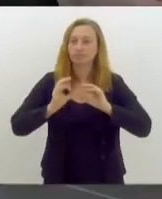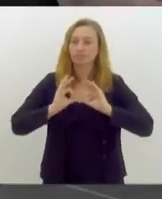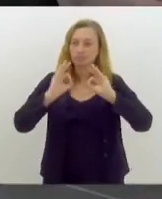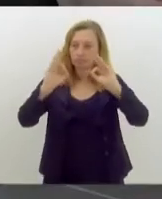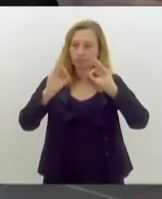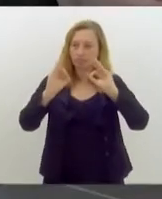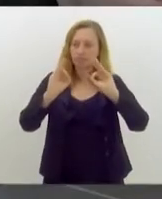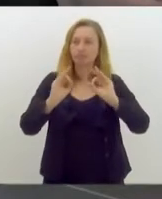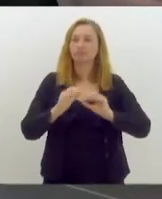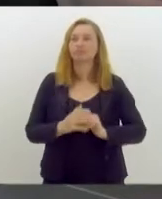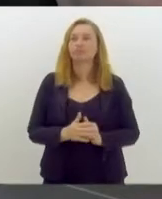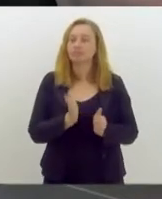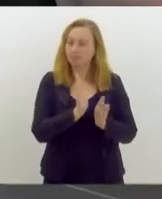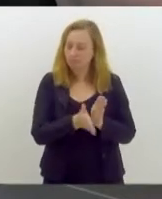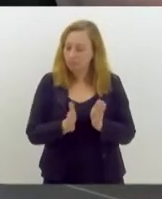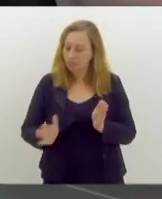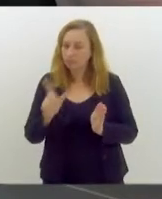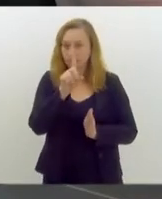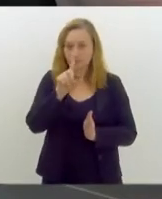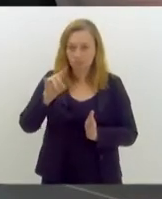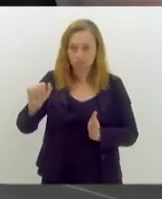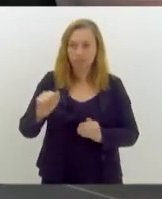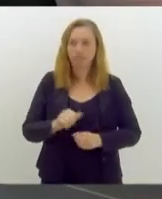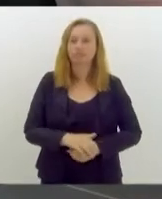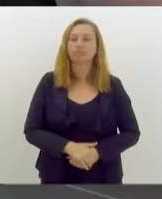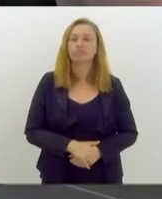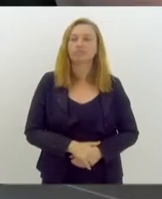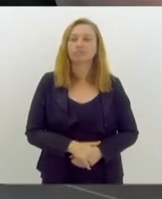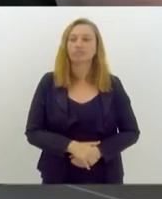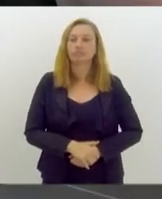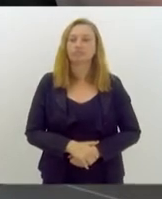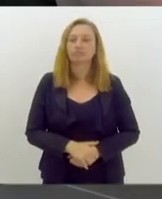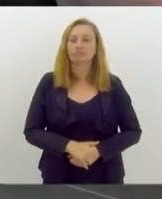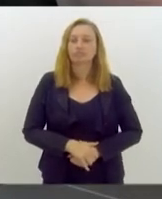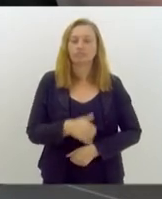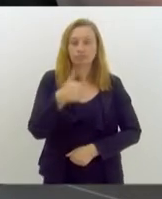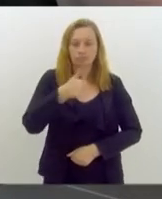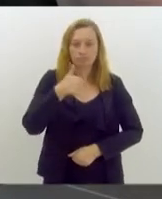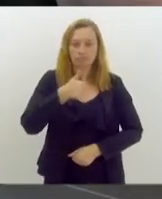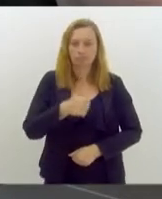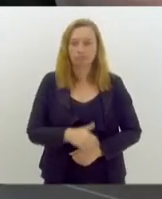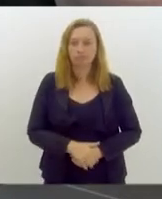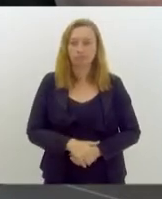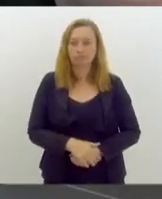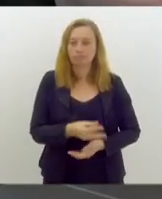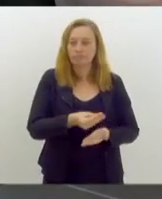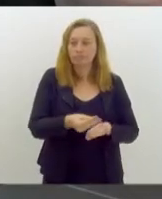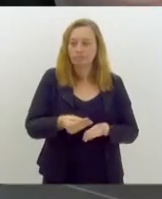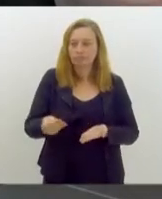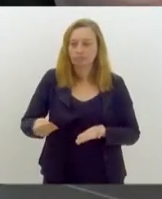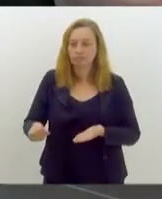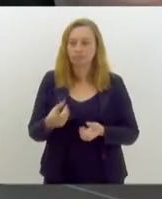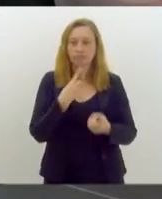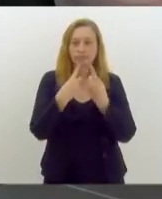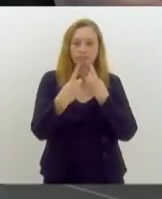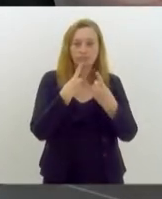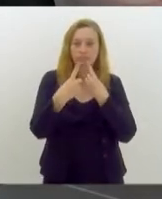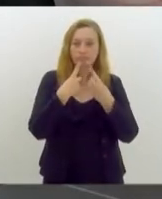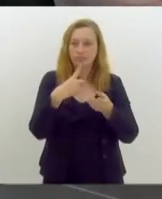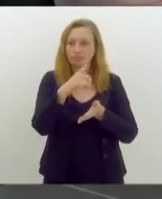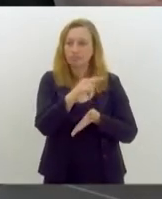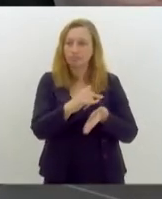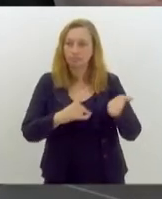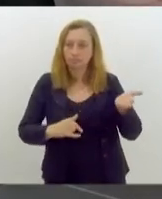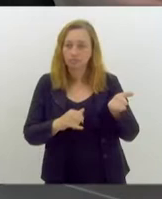com a seguinte ordem do dia um Distribuição e debate sobre o relatório